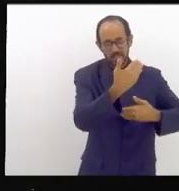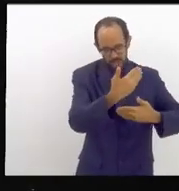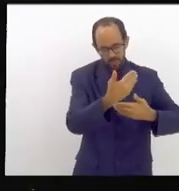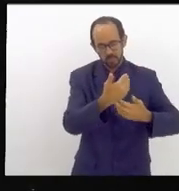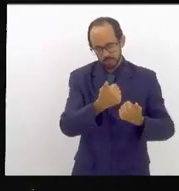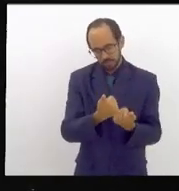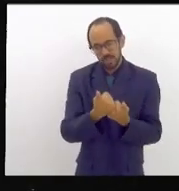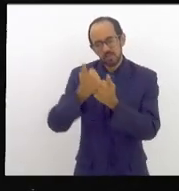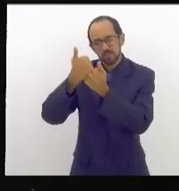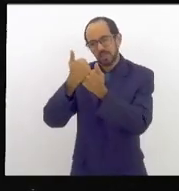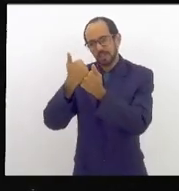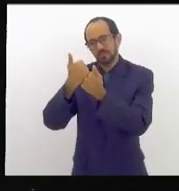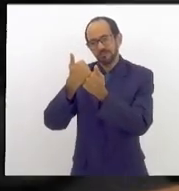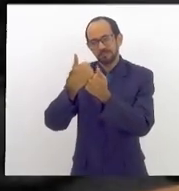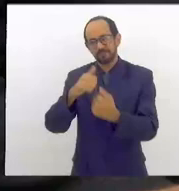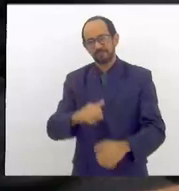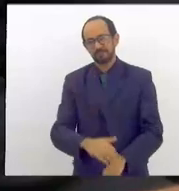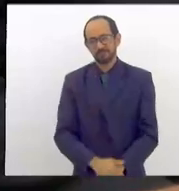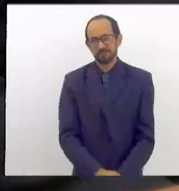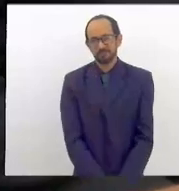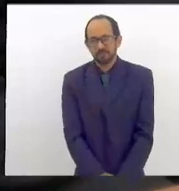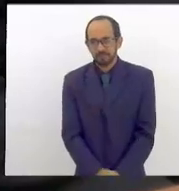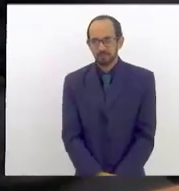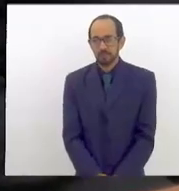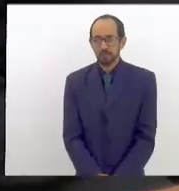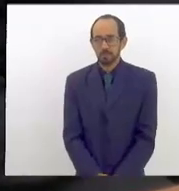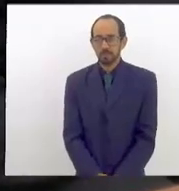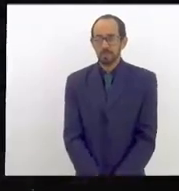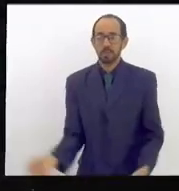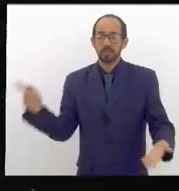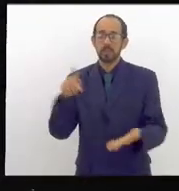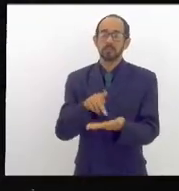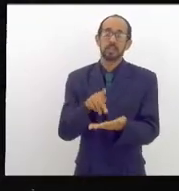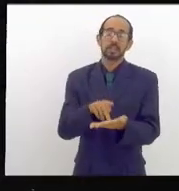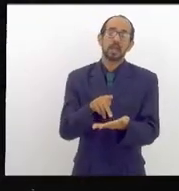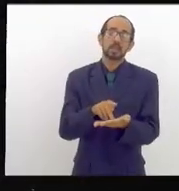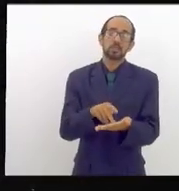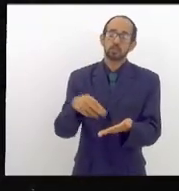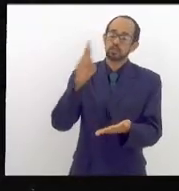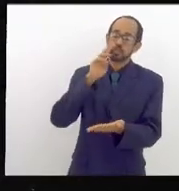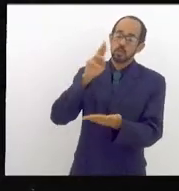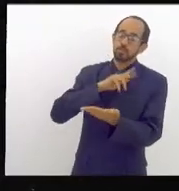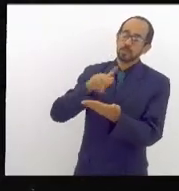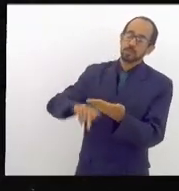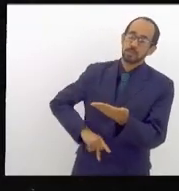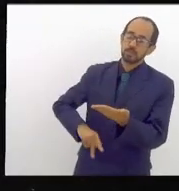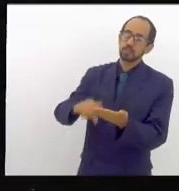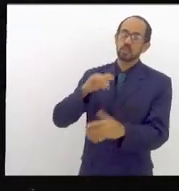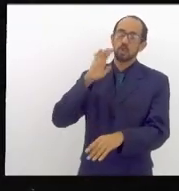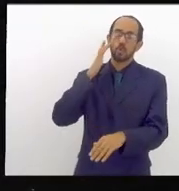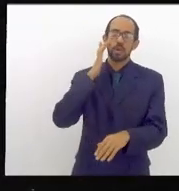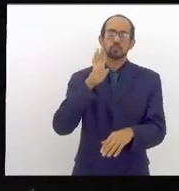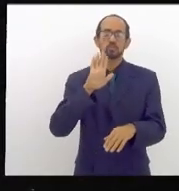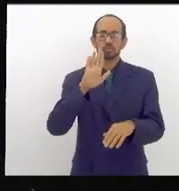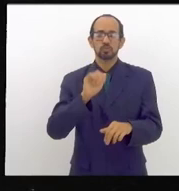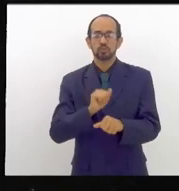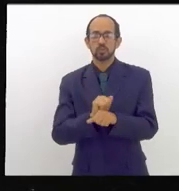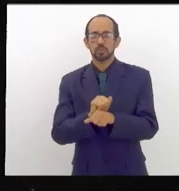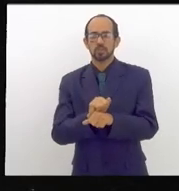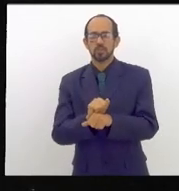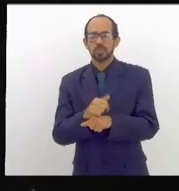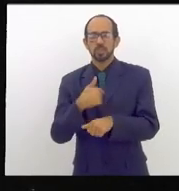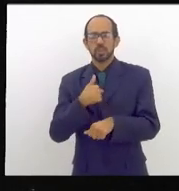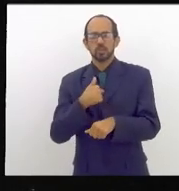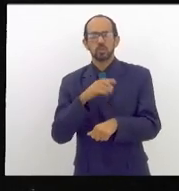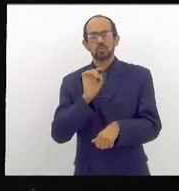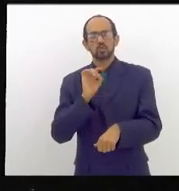até aqui na verdade senhor presidente eu creio que eu estou dando apenas uma pausa Porque